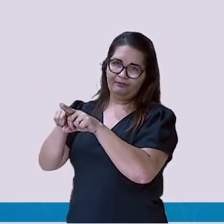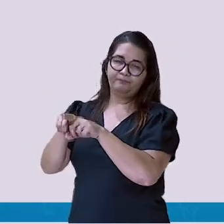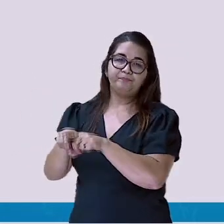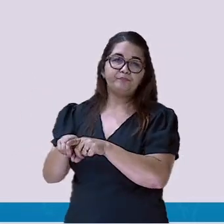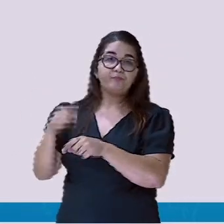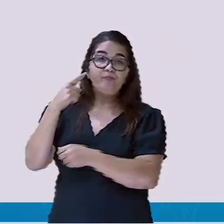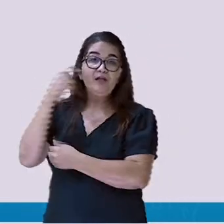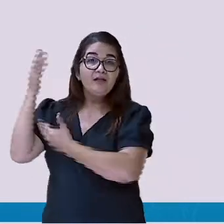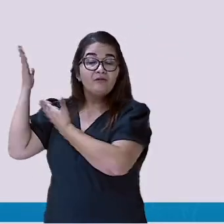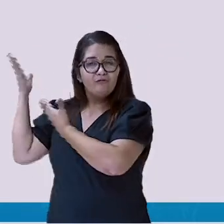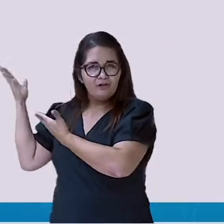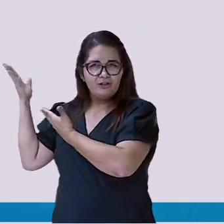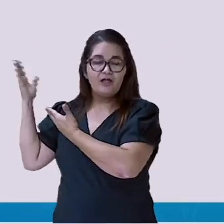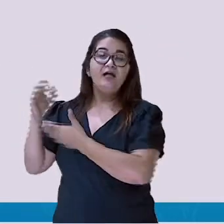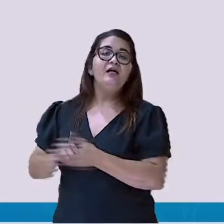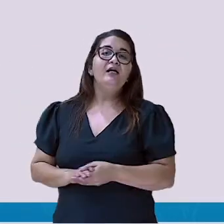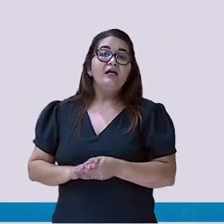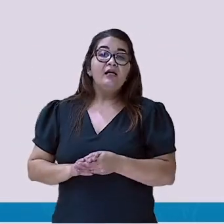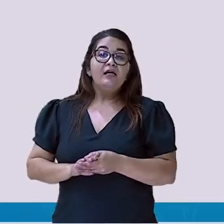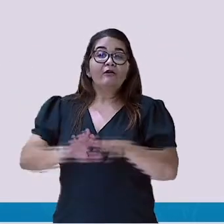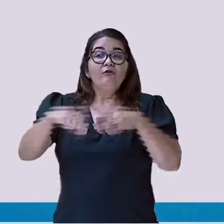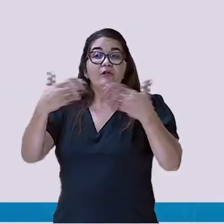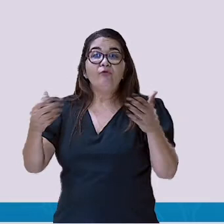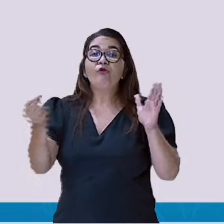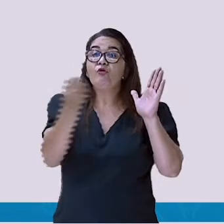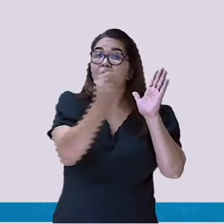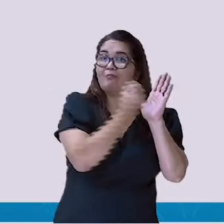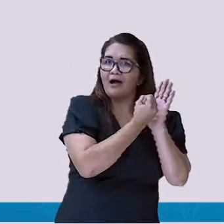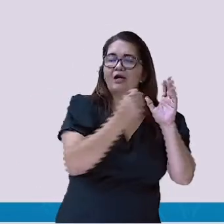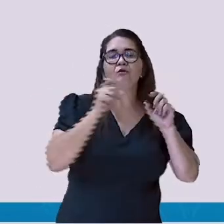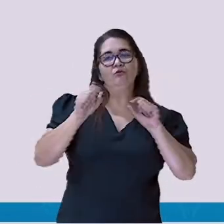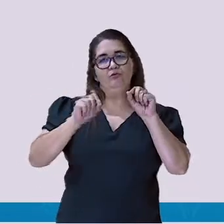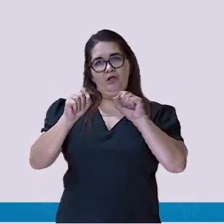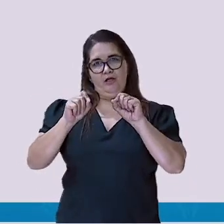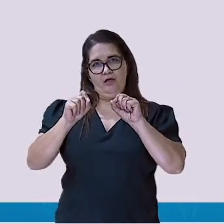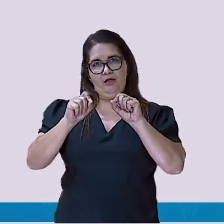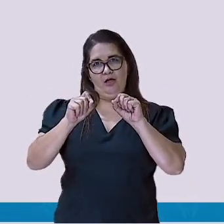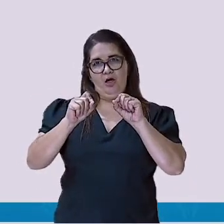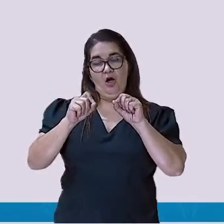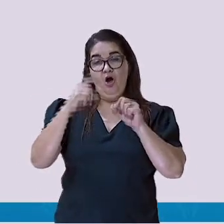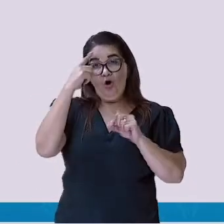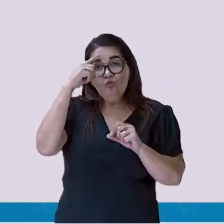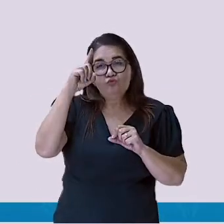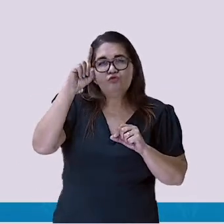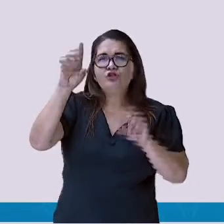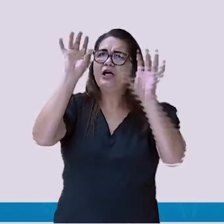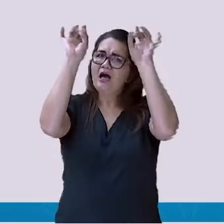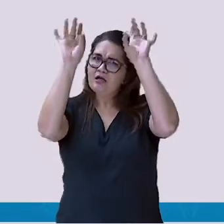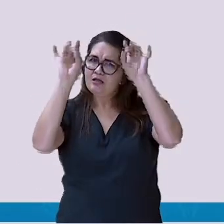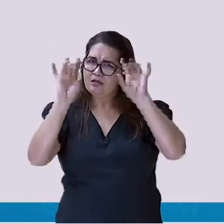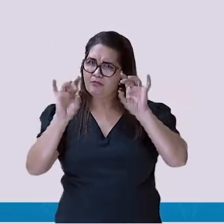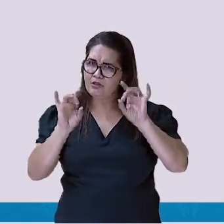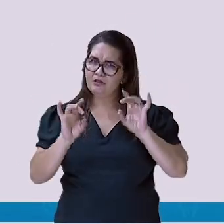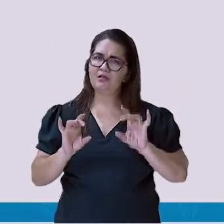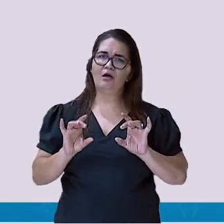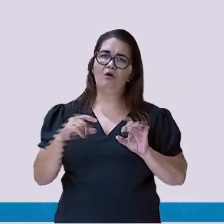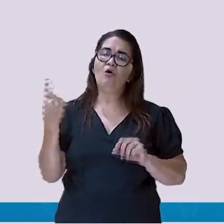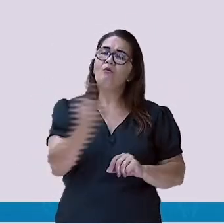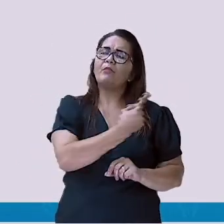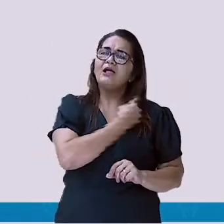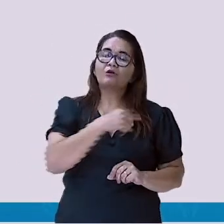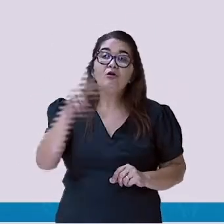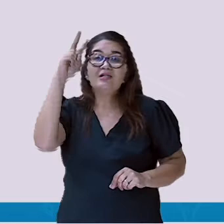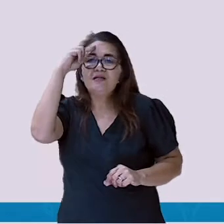para cuidar dessa mata, né? Não é um dia específico, onde tem um olhar para essa mata.